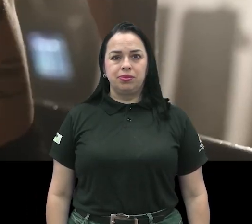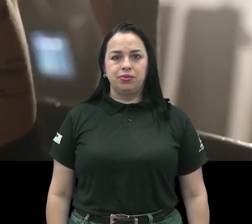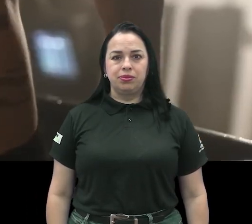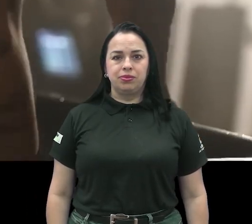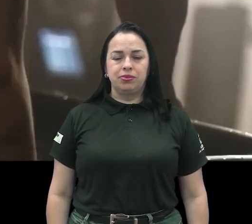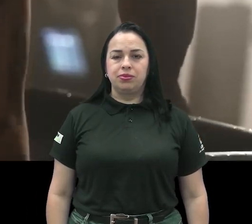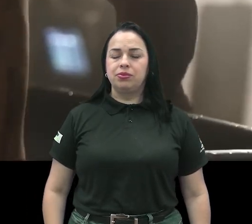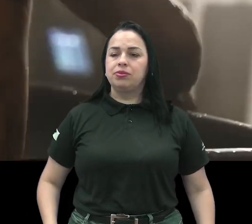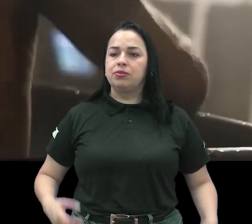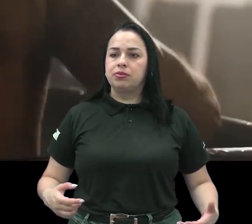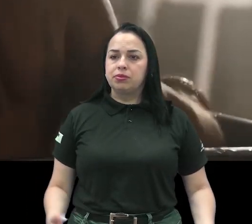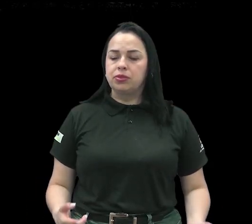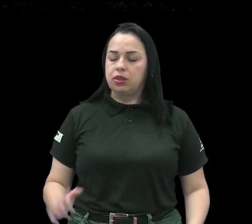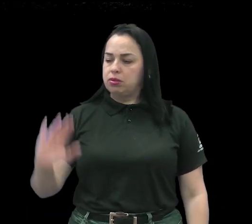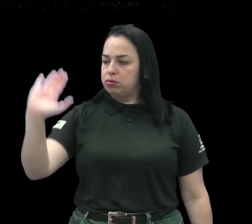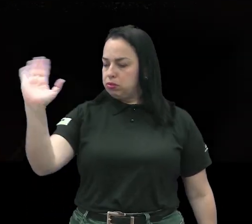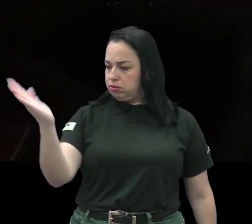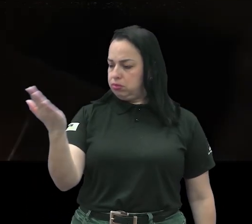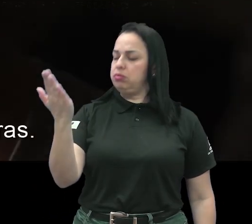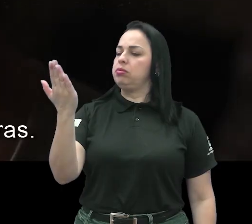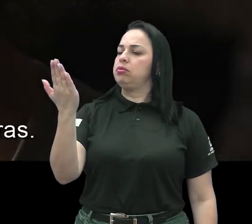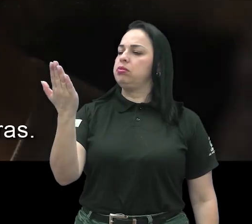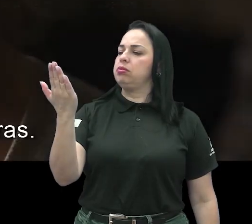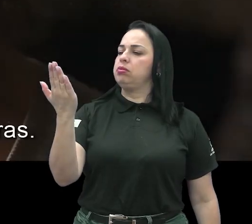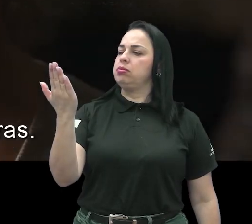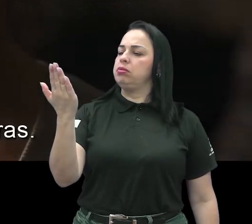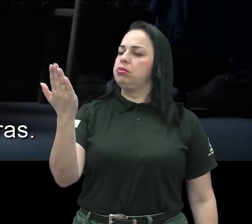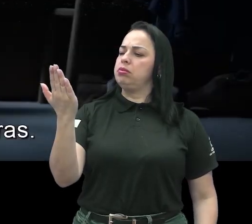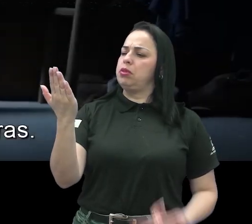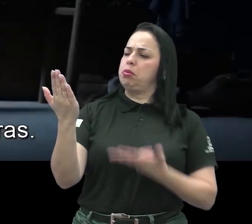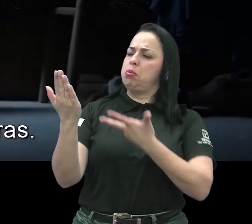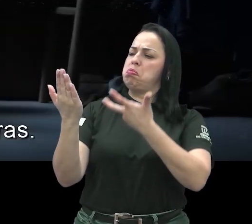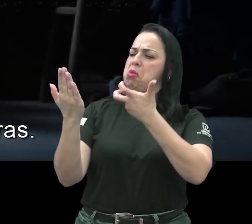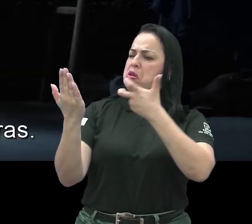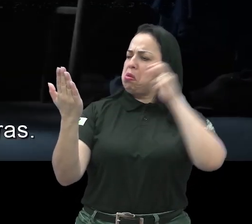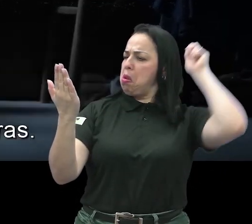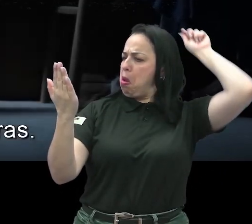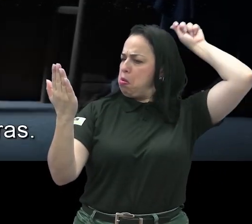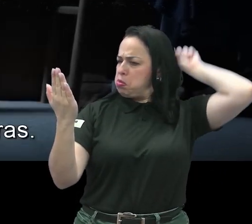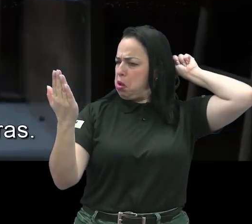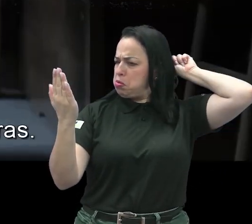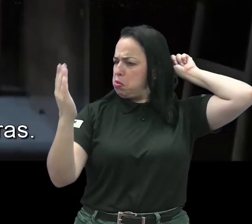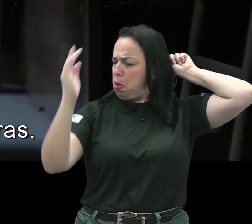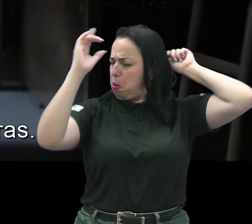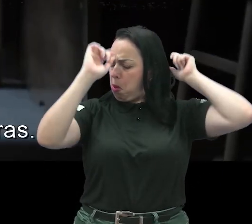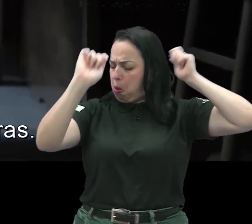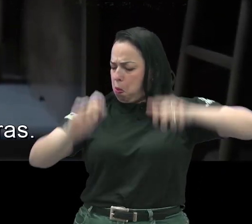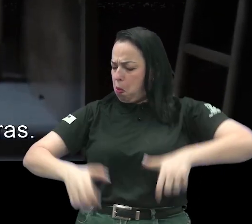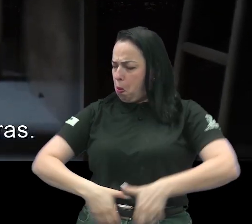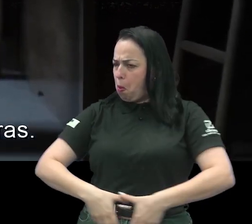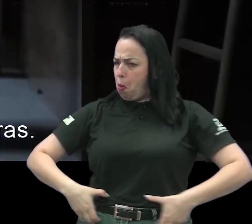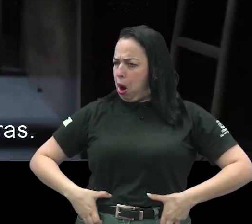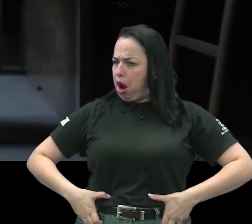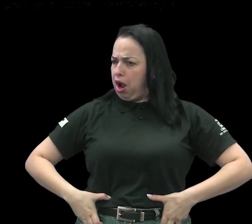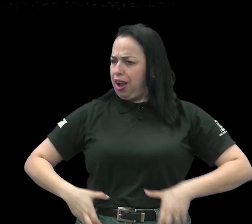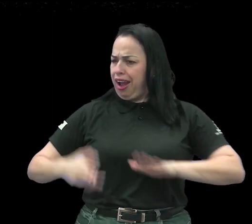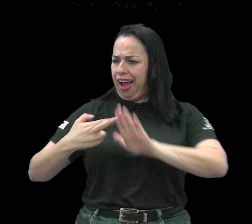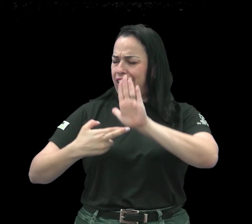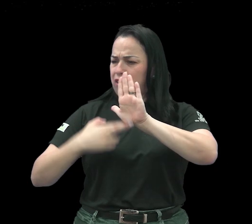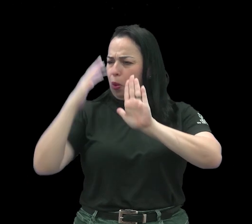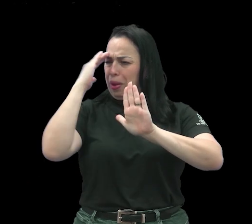When you look in the mirror, you see this rough and tumble, old school